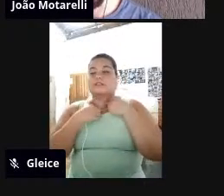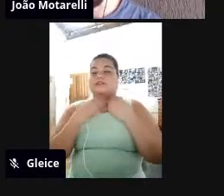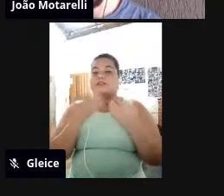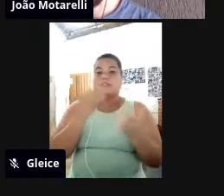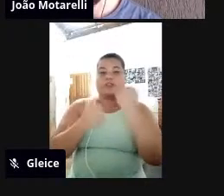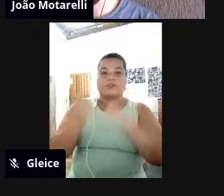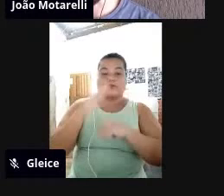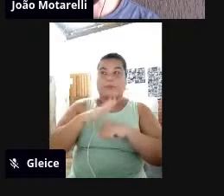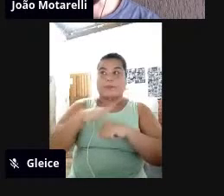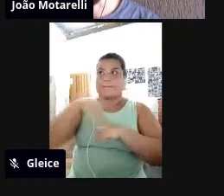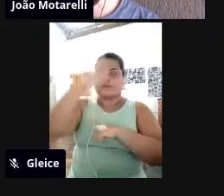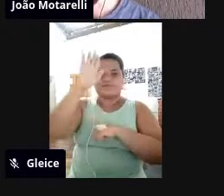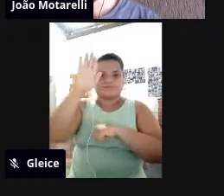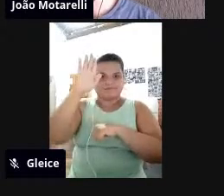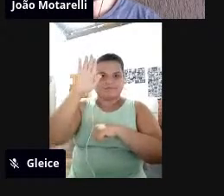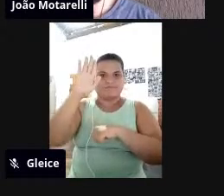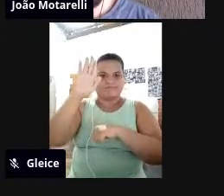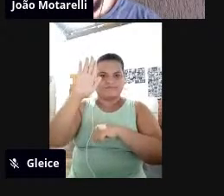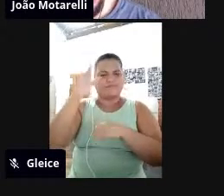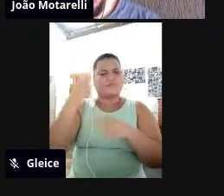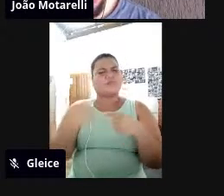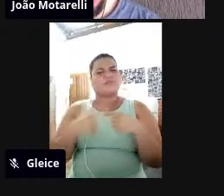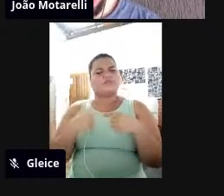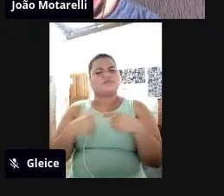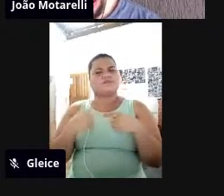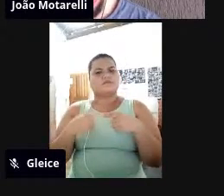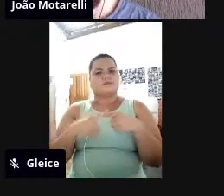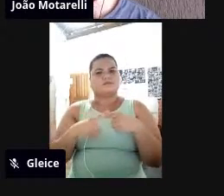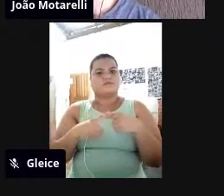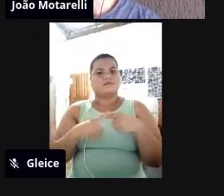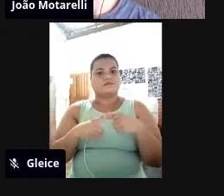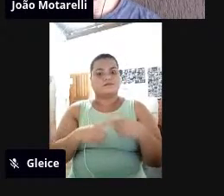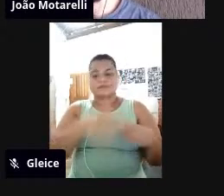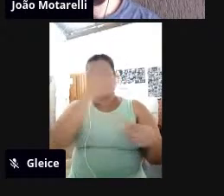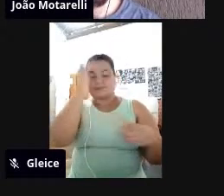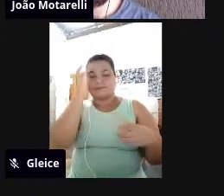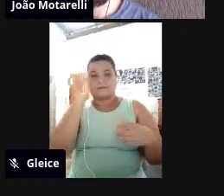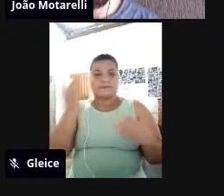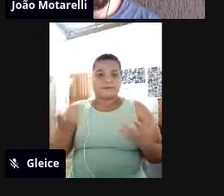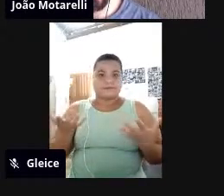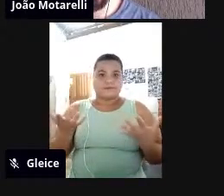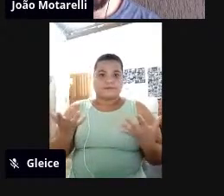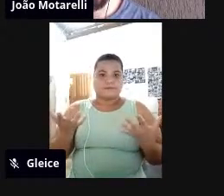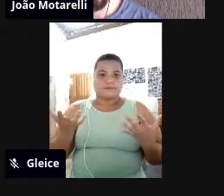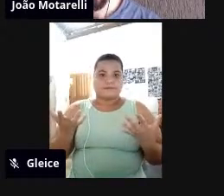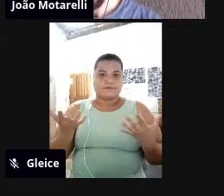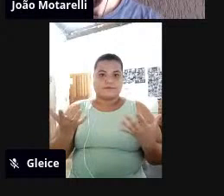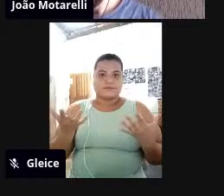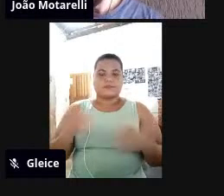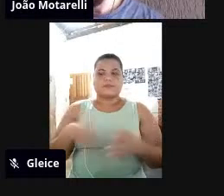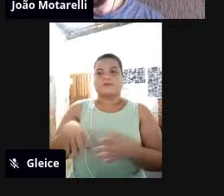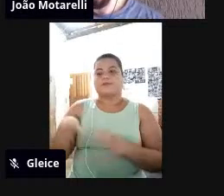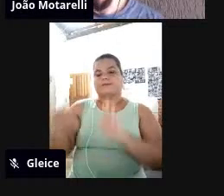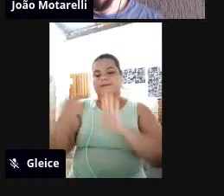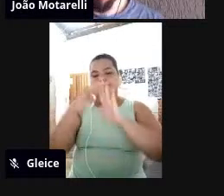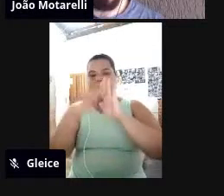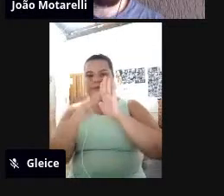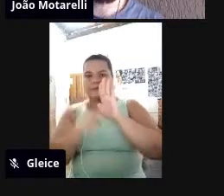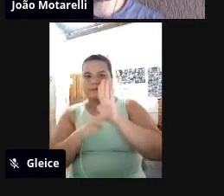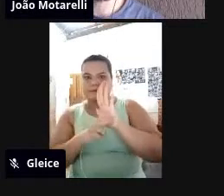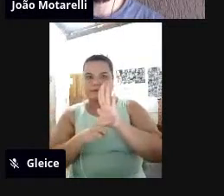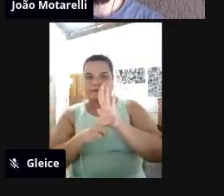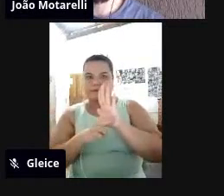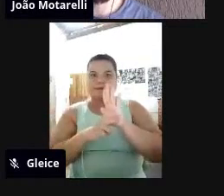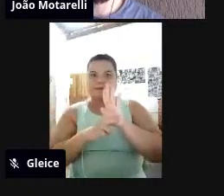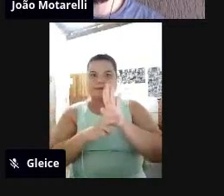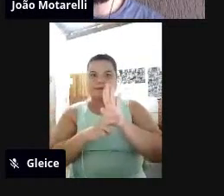em comer. O que é isso? Um indivíduo que, por conta da restrição, quando ele reduz